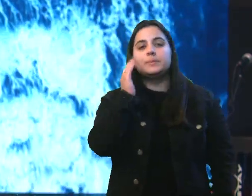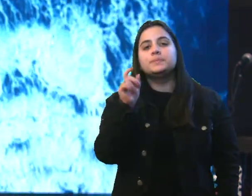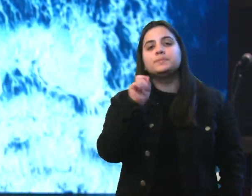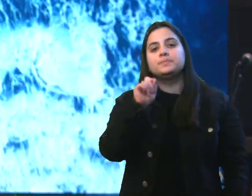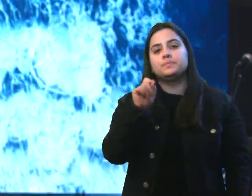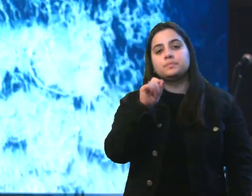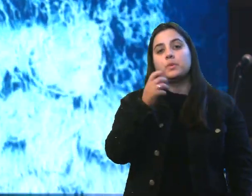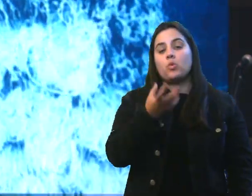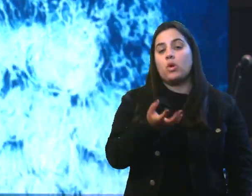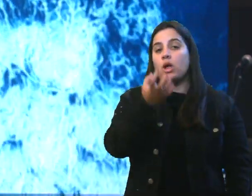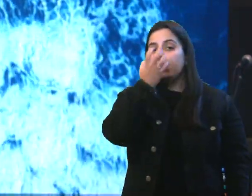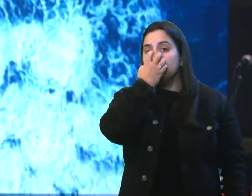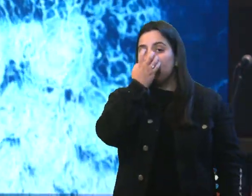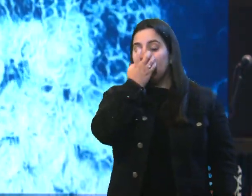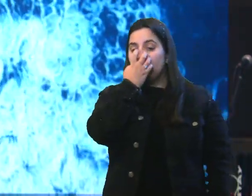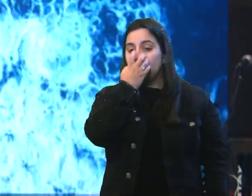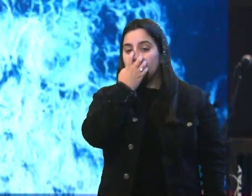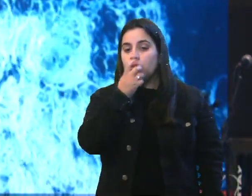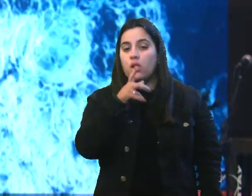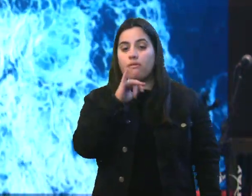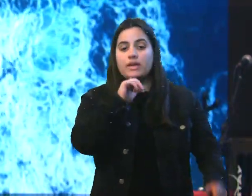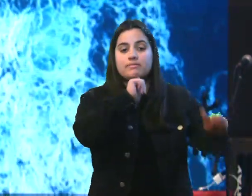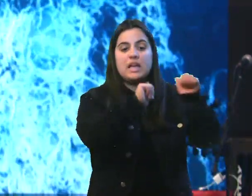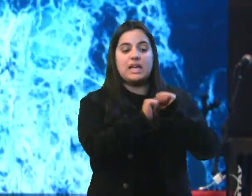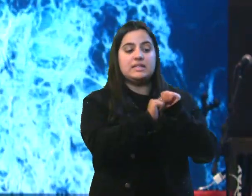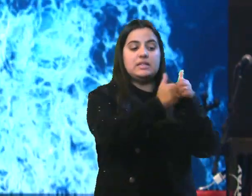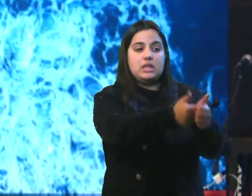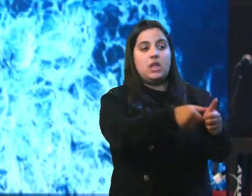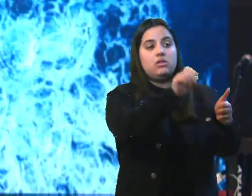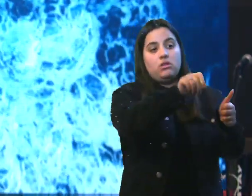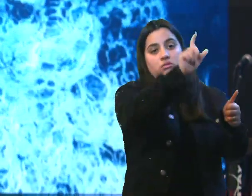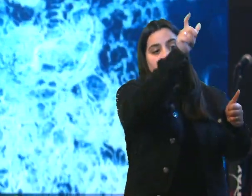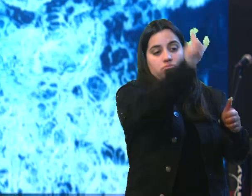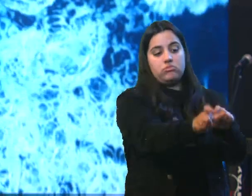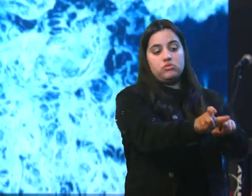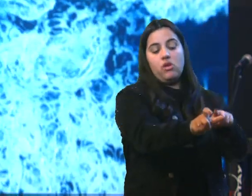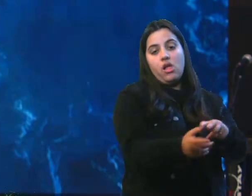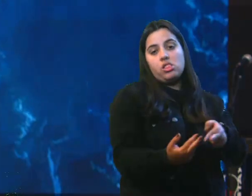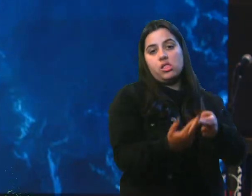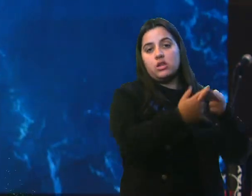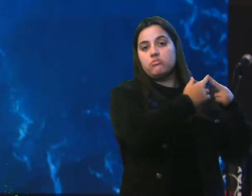ela segue aquela que ela sabe que é o dono.